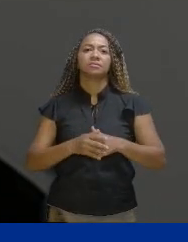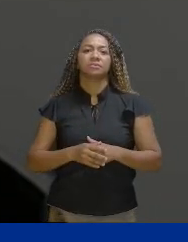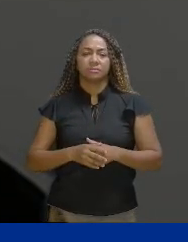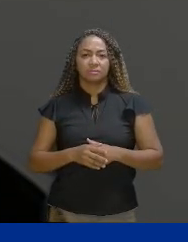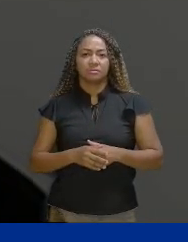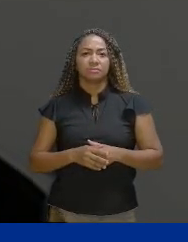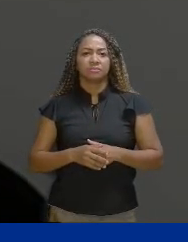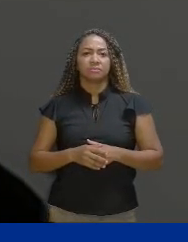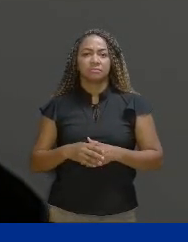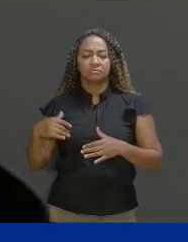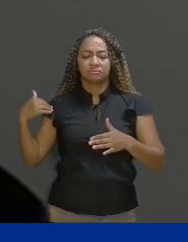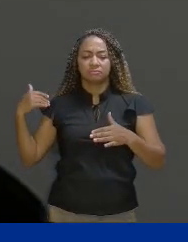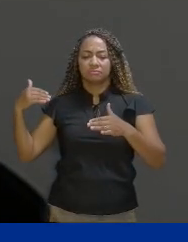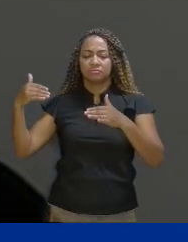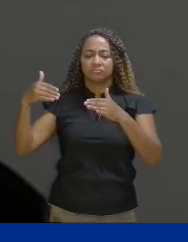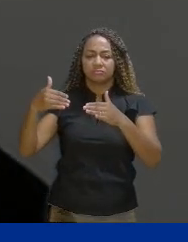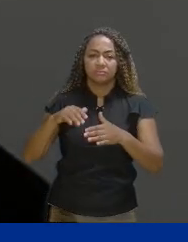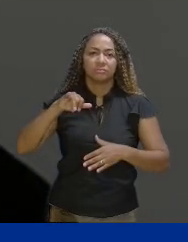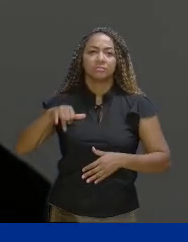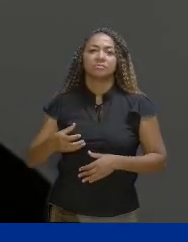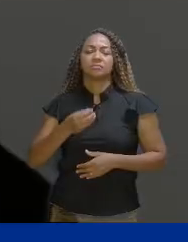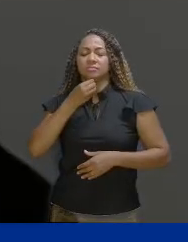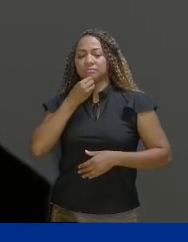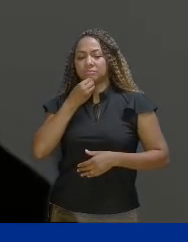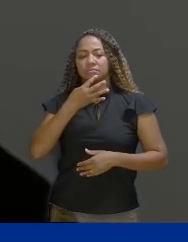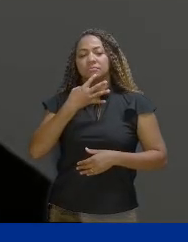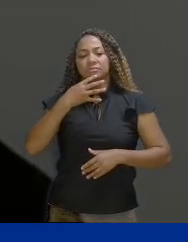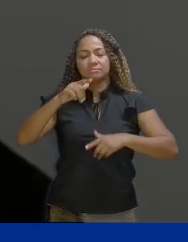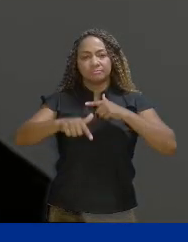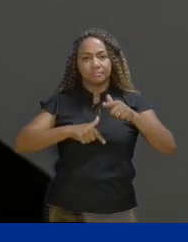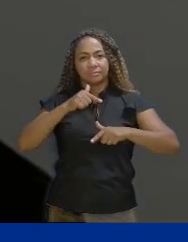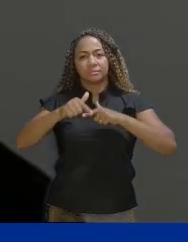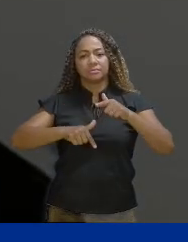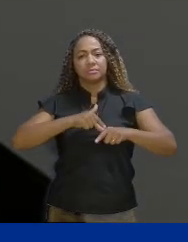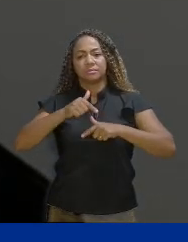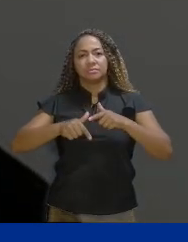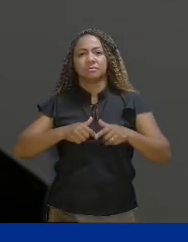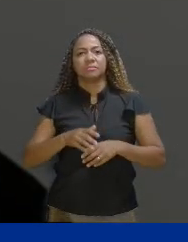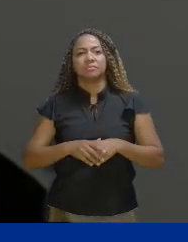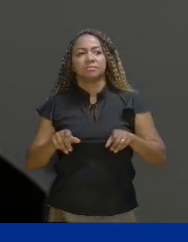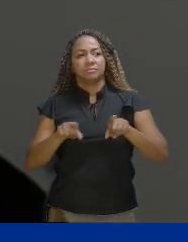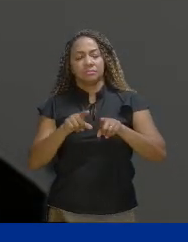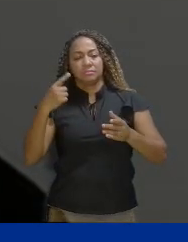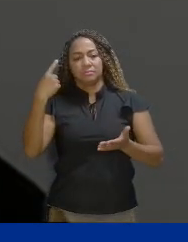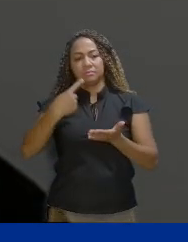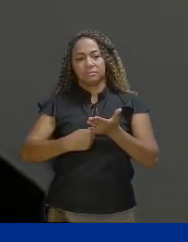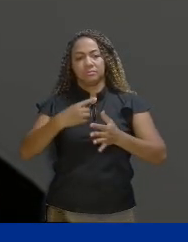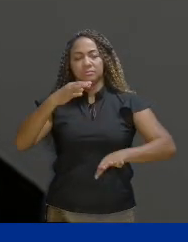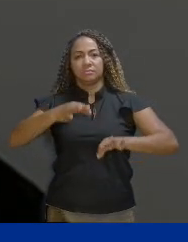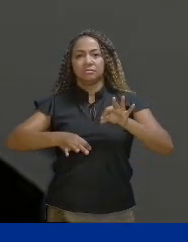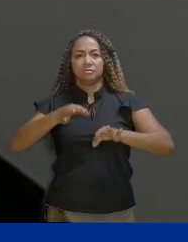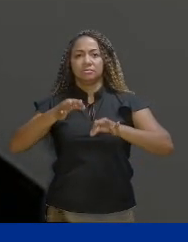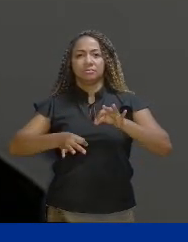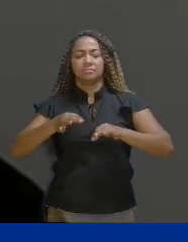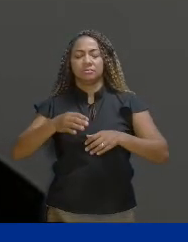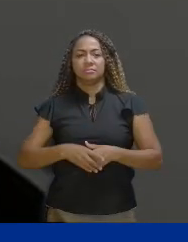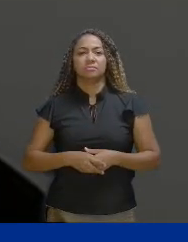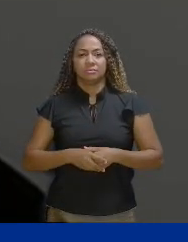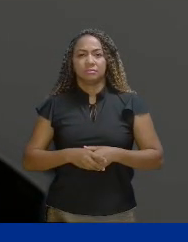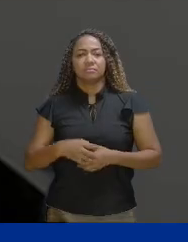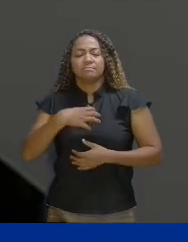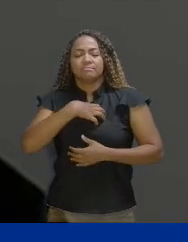sua trajetória, eu já tive a oportunidade de conhecer um pouco do seu trabalho e do seu compromisso com a justiça, né, e